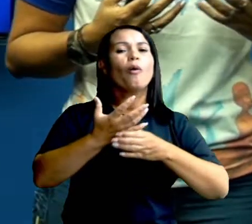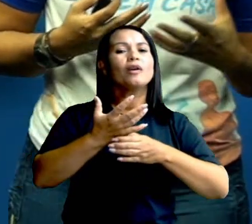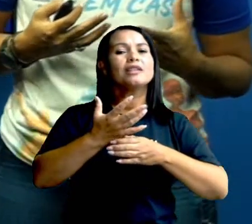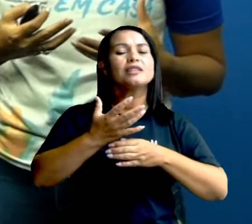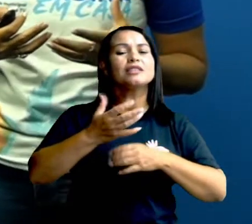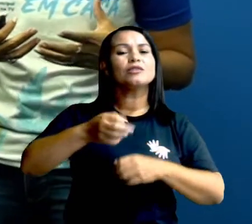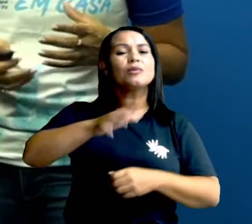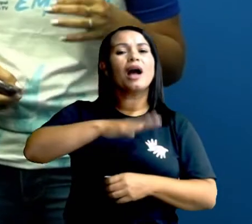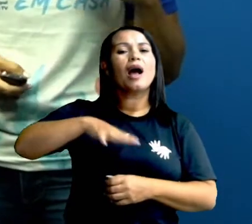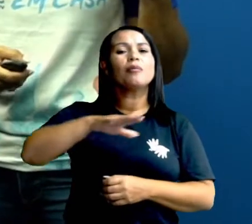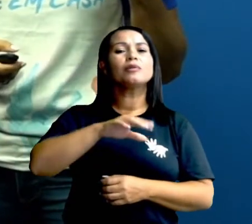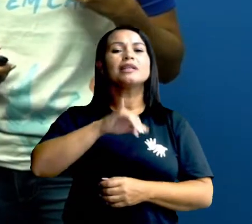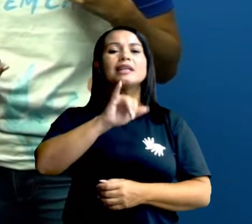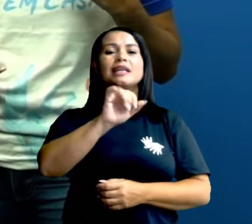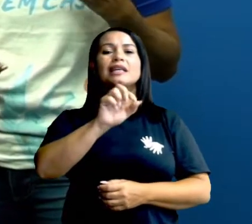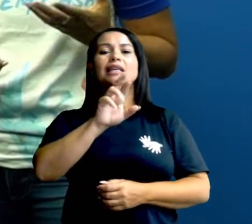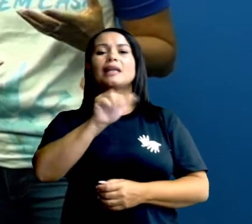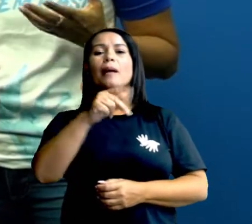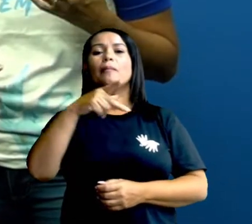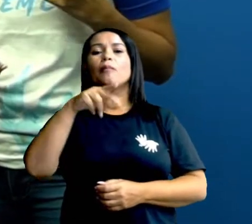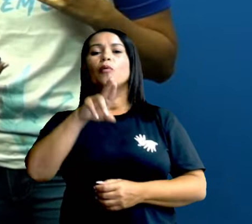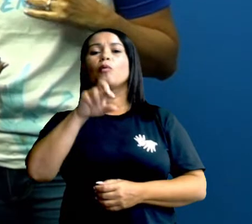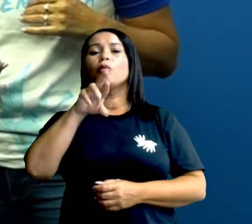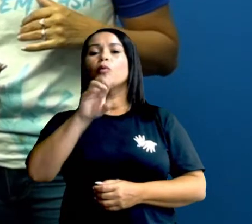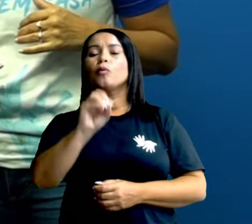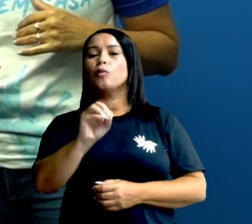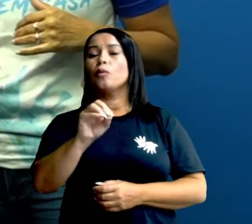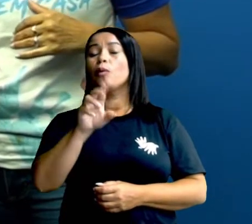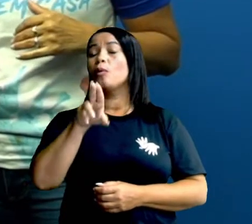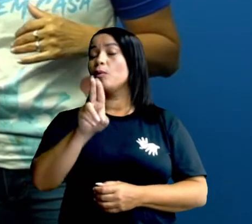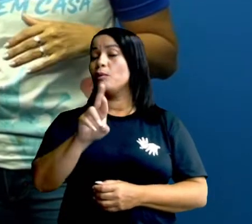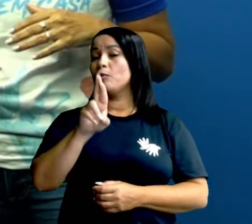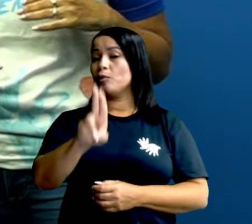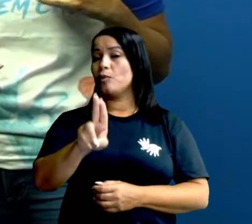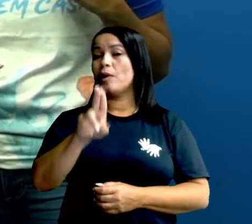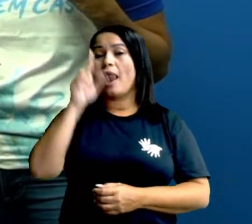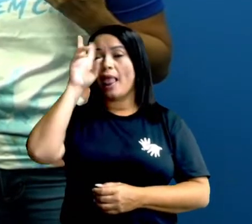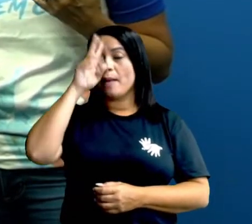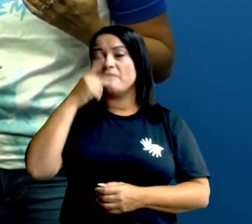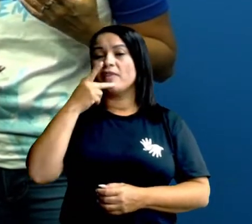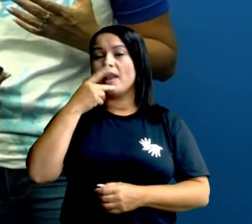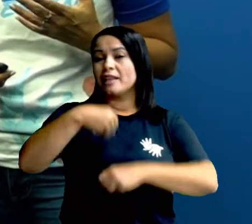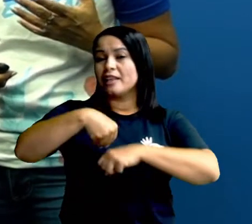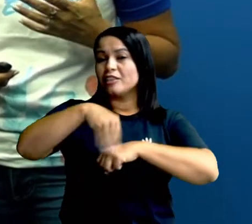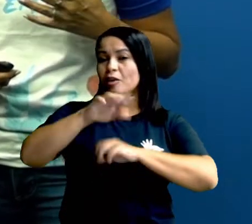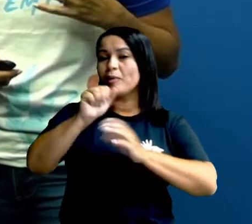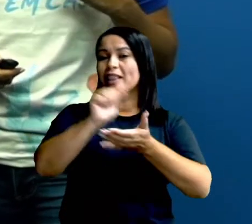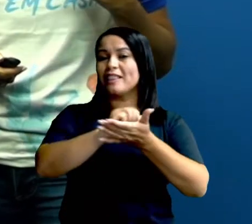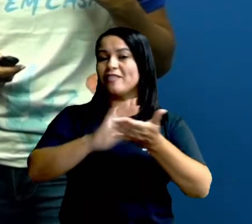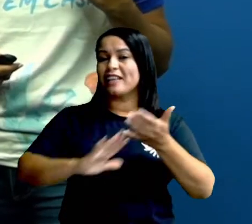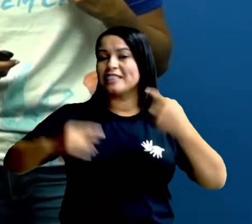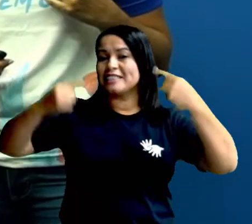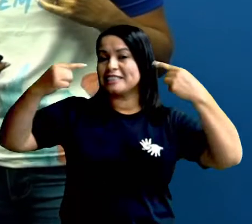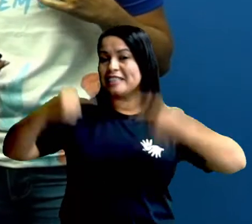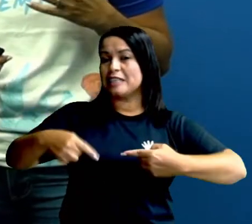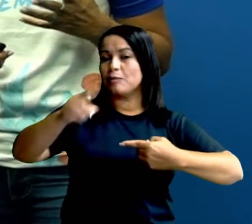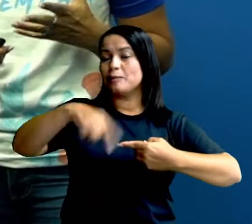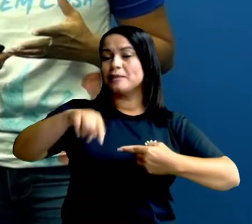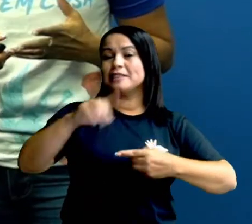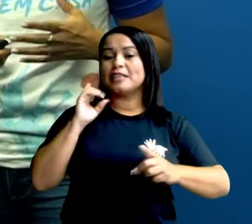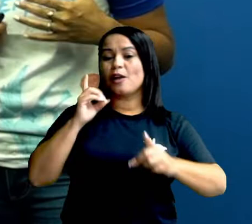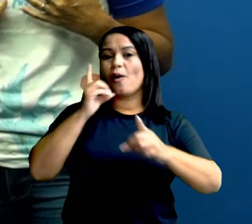de Irapuru. E deixei como atividade extra para vocês, uma atividade desafio, para que